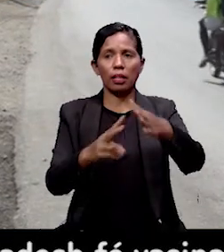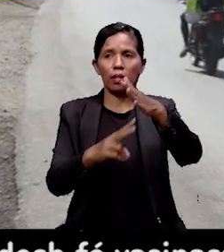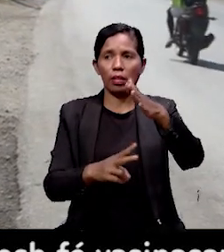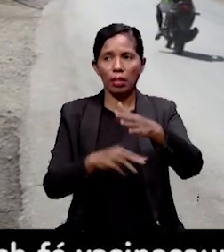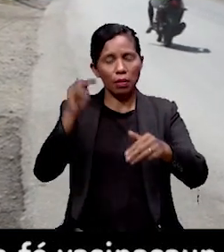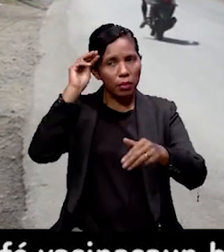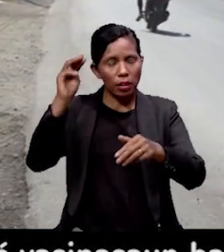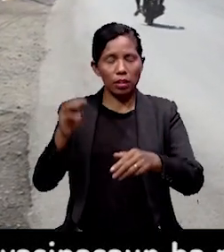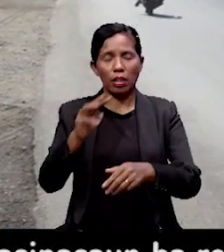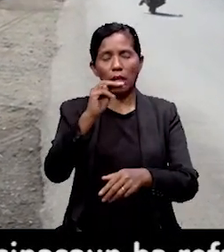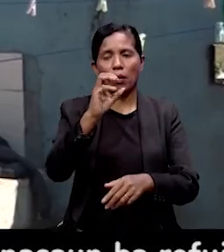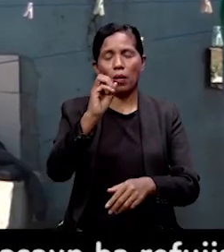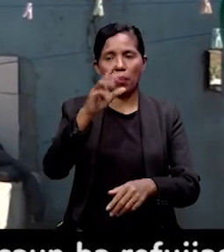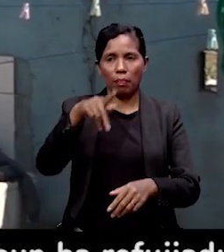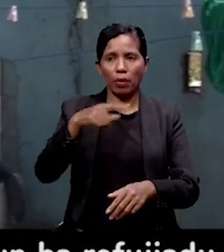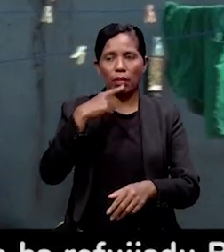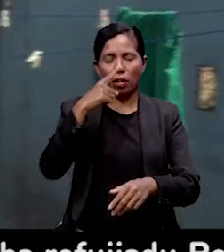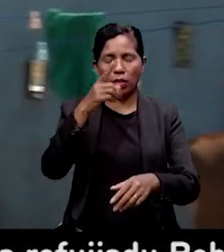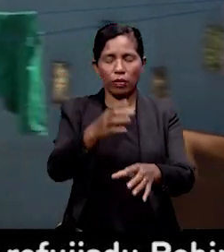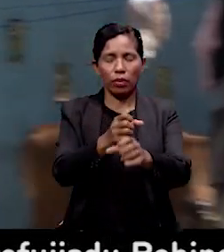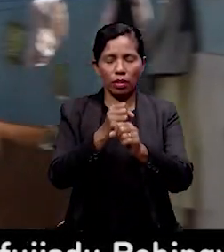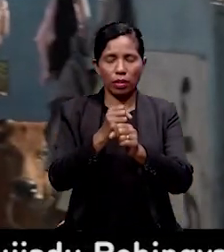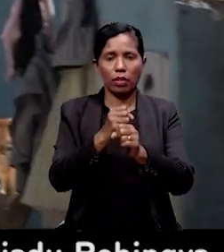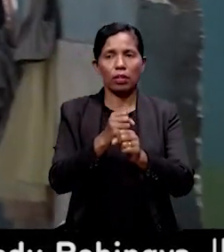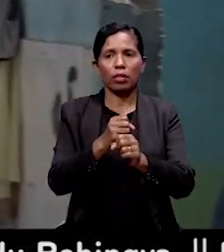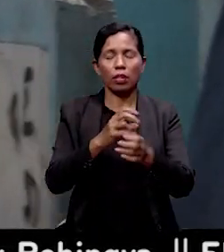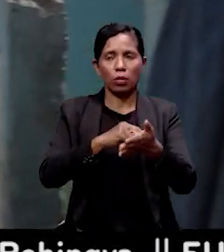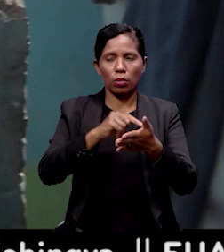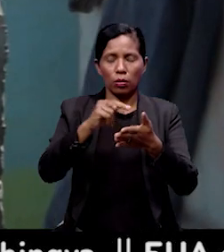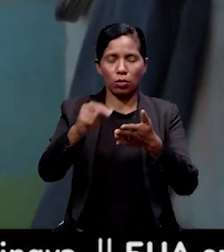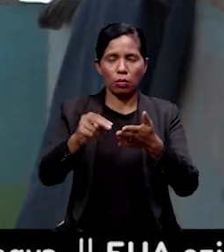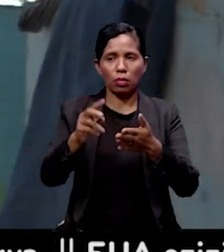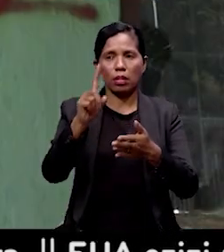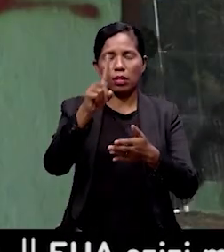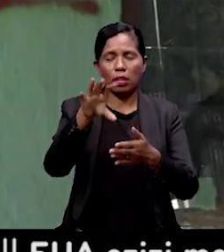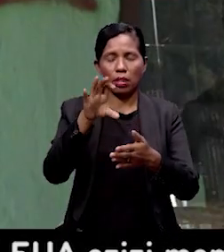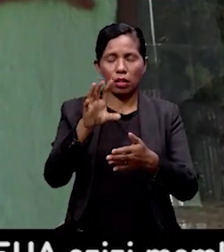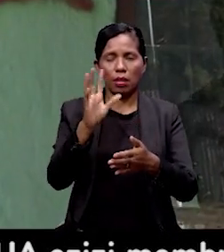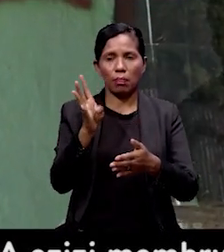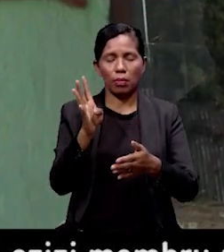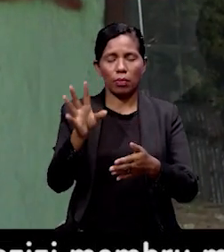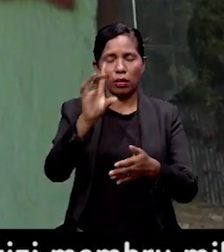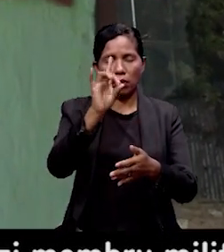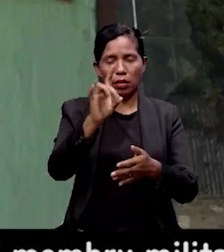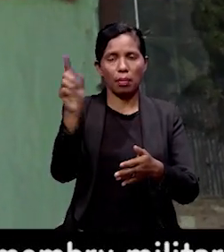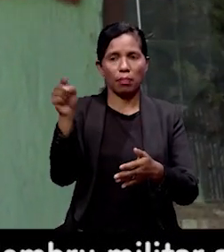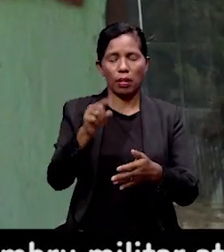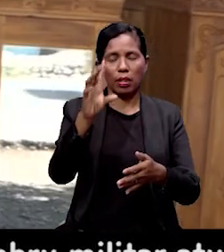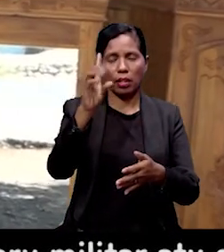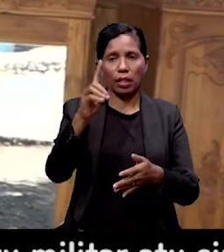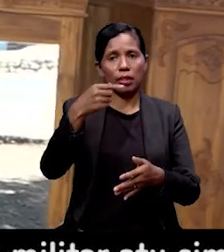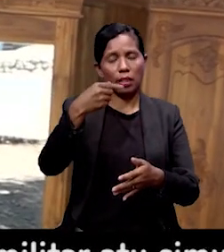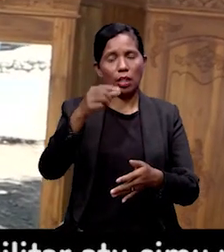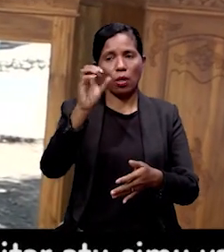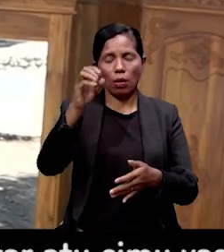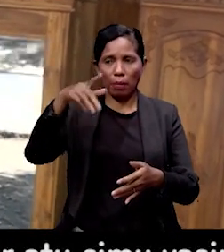Obras Públicas, Raçaiona de Espaço, o número referência a Tussrua Hatmulo Recinuaru, barra DZGOP,